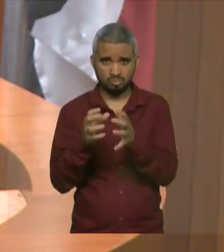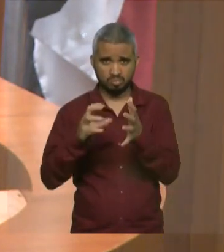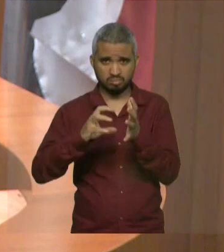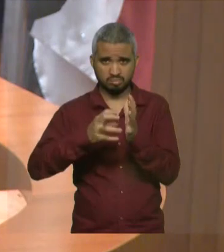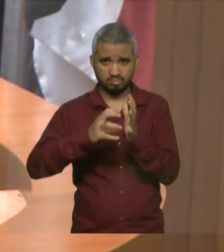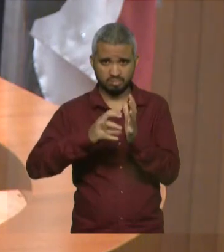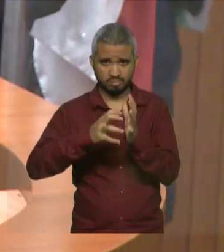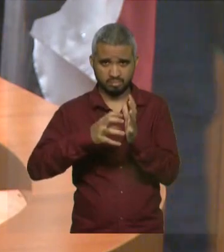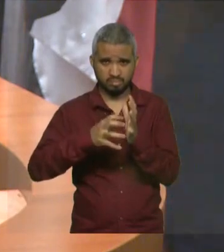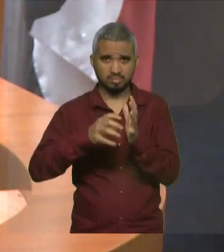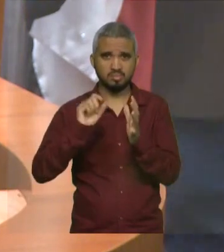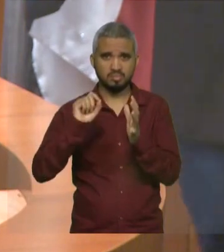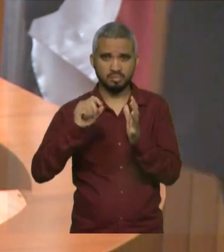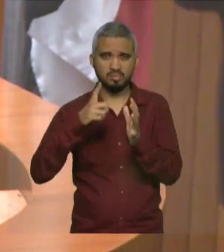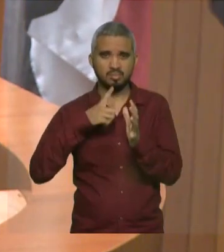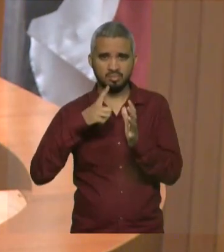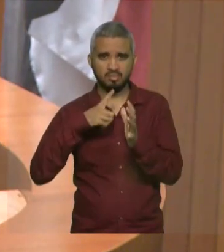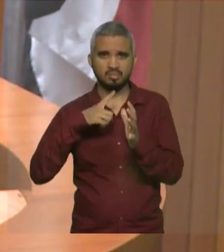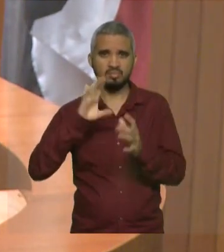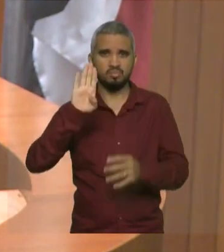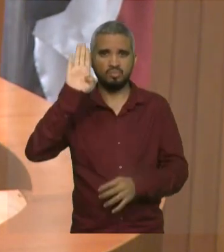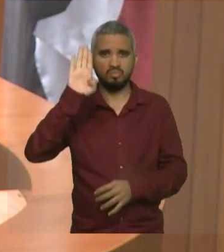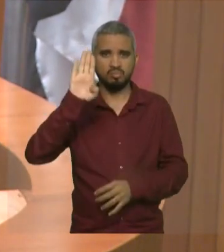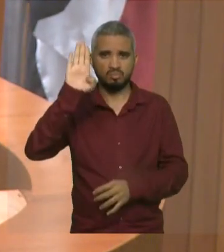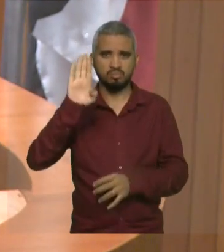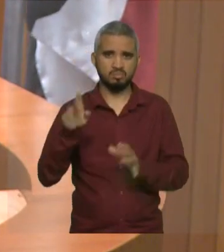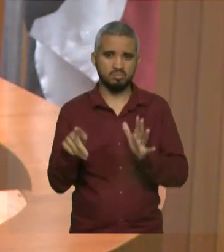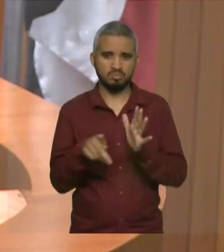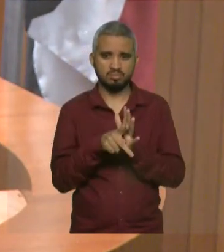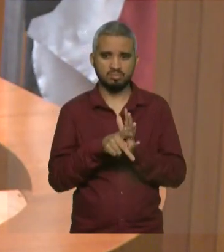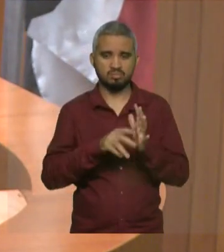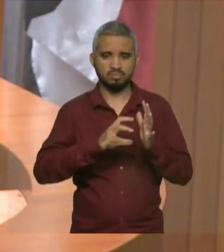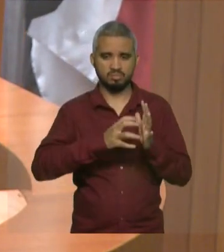própria aqui em São Luís.